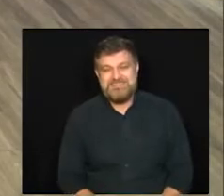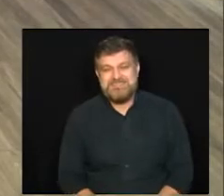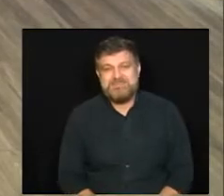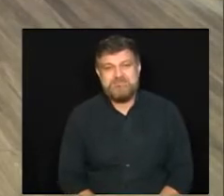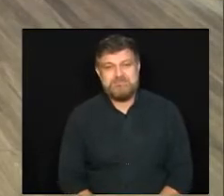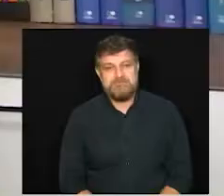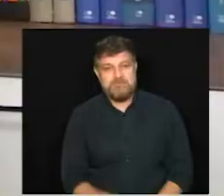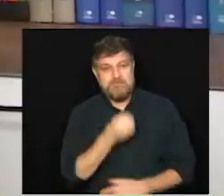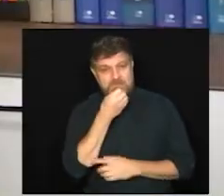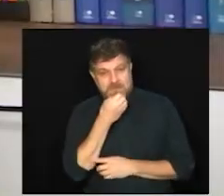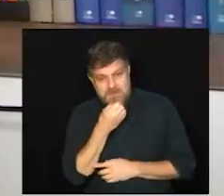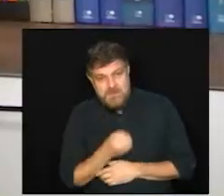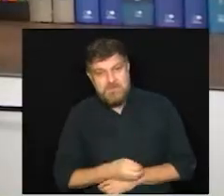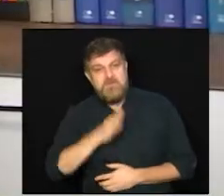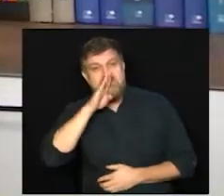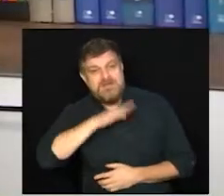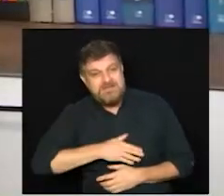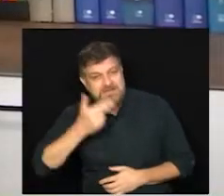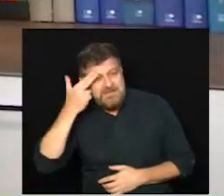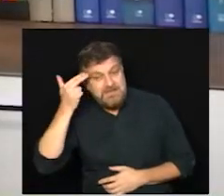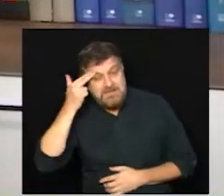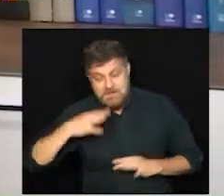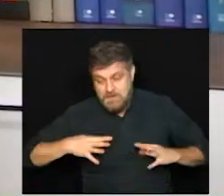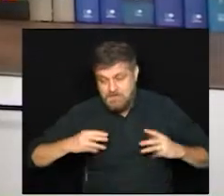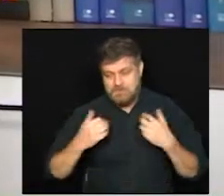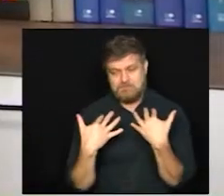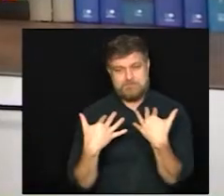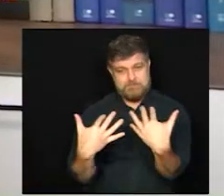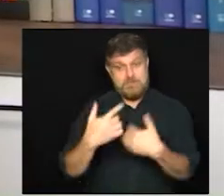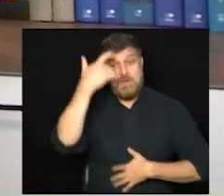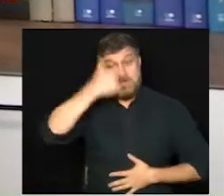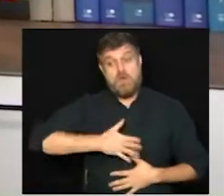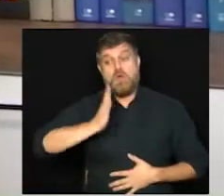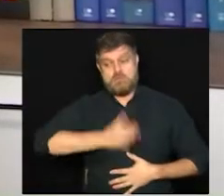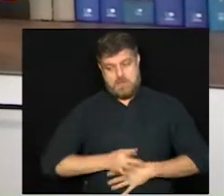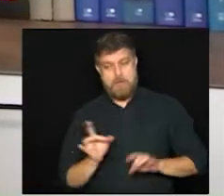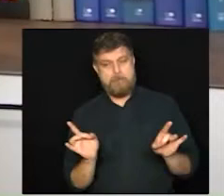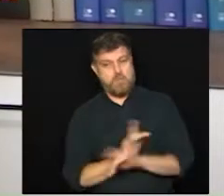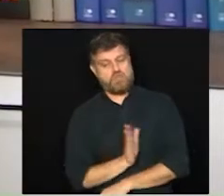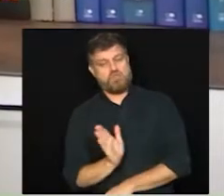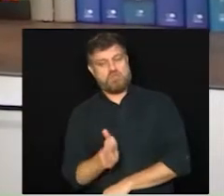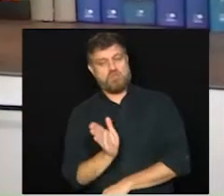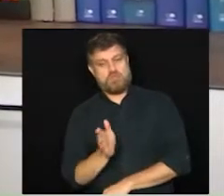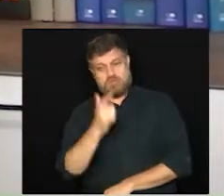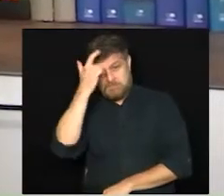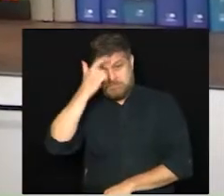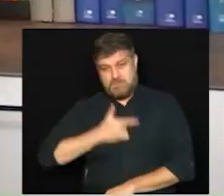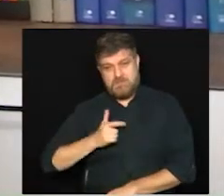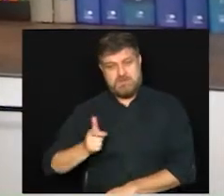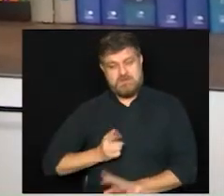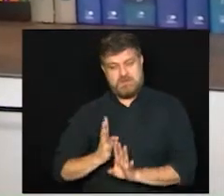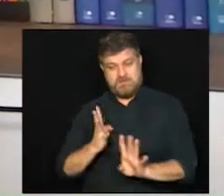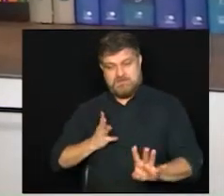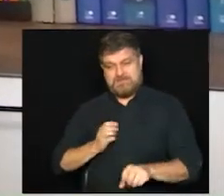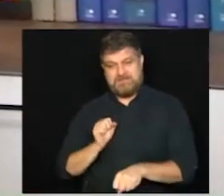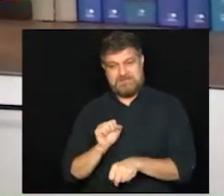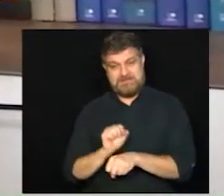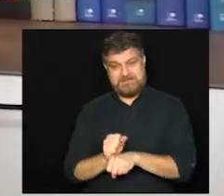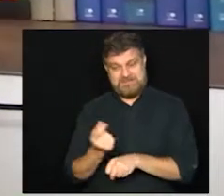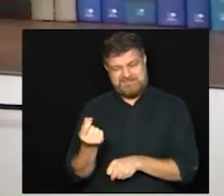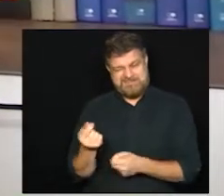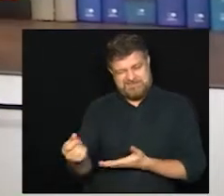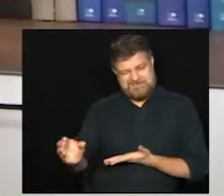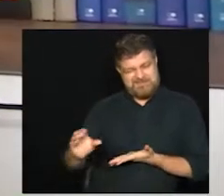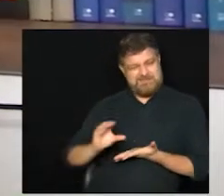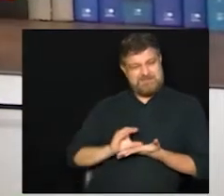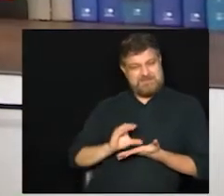Boa tarde para você, Gabriel. Boa tarde para todo mundo. Não só entreguei, como já estou na fila da restituição, não é?